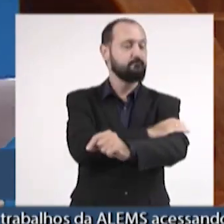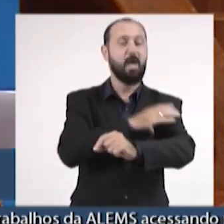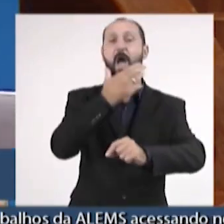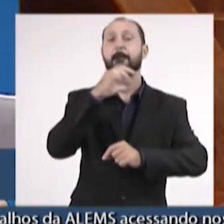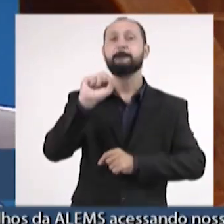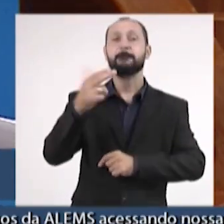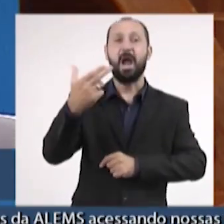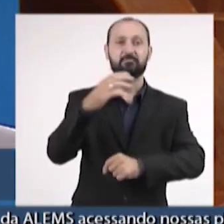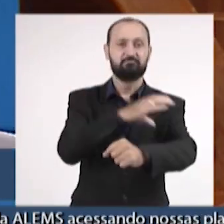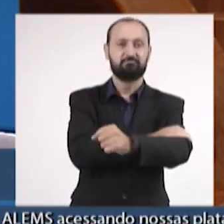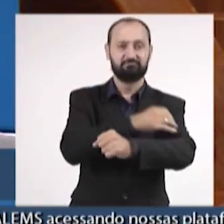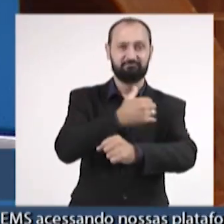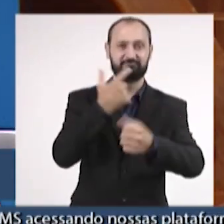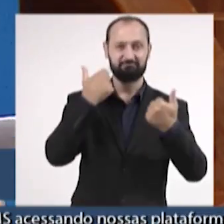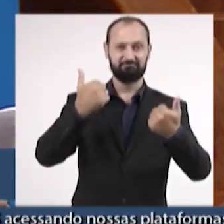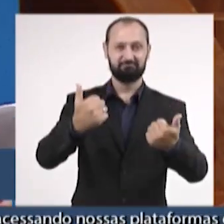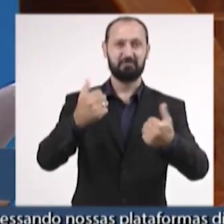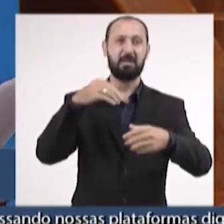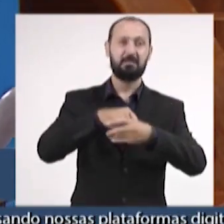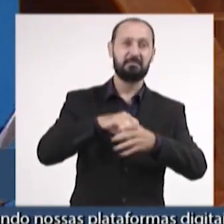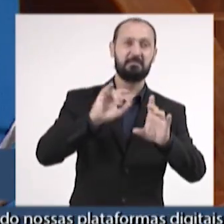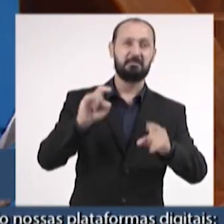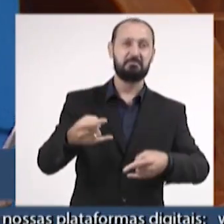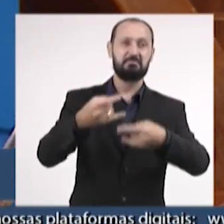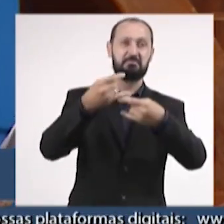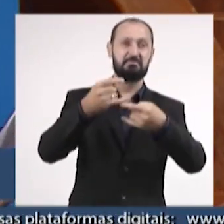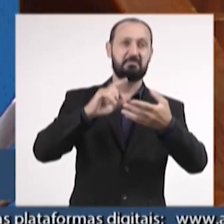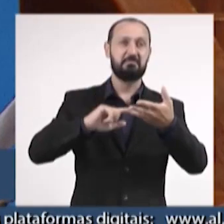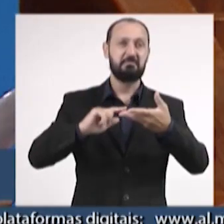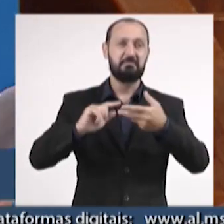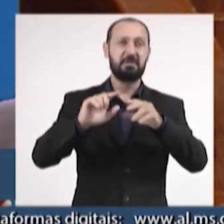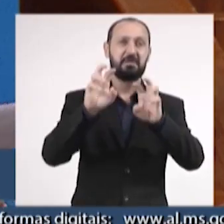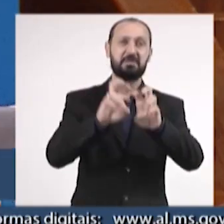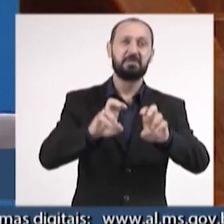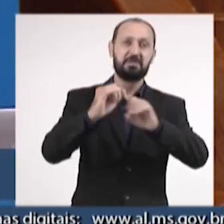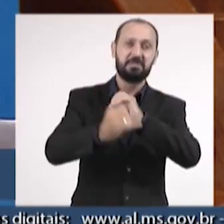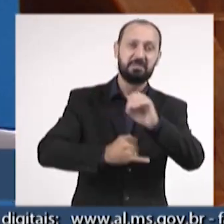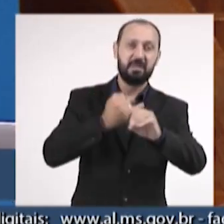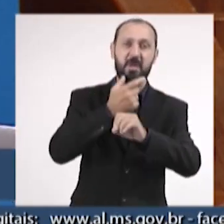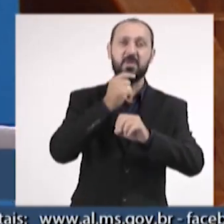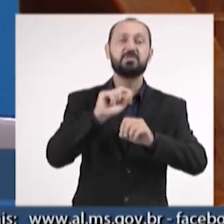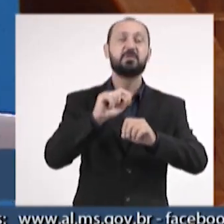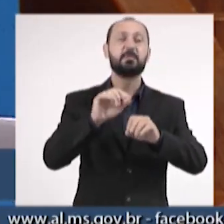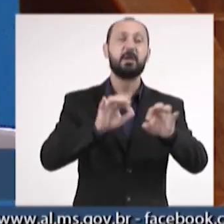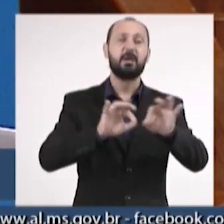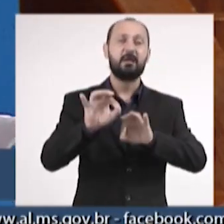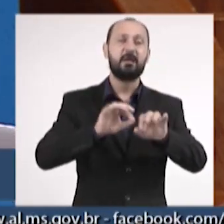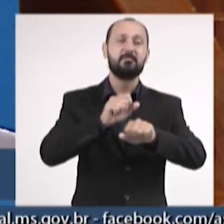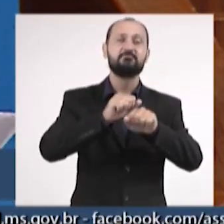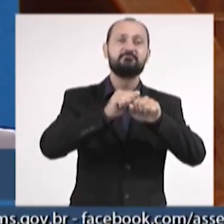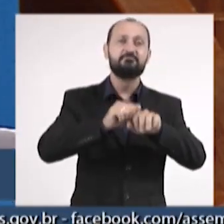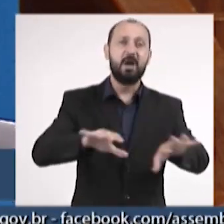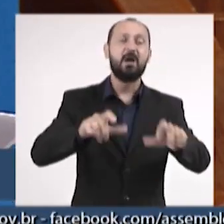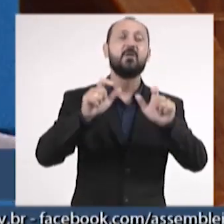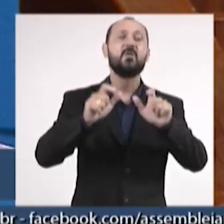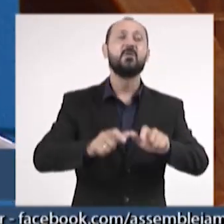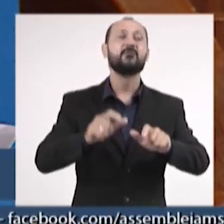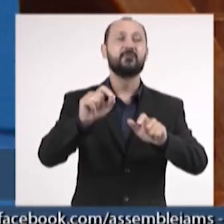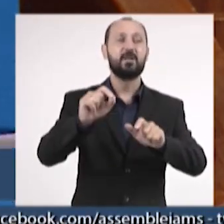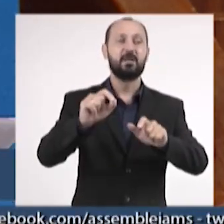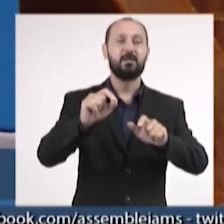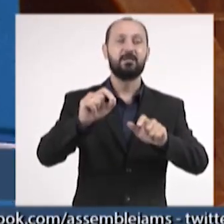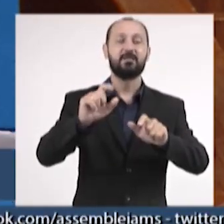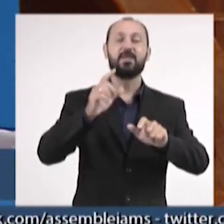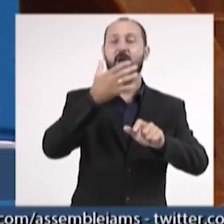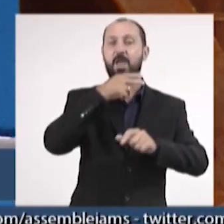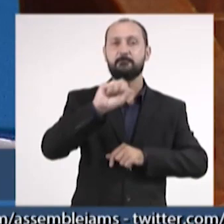com preocupação nas plataformas digitais, que estes homens articulam ao espaço conhecido como